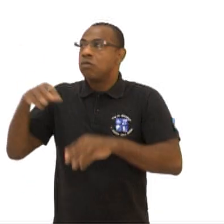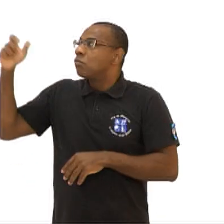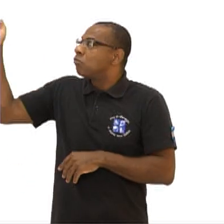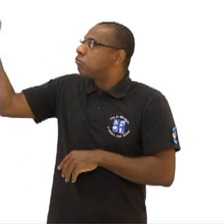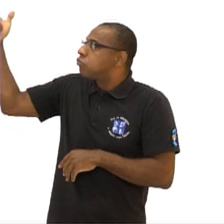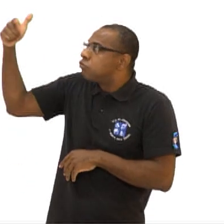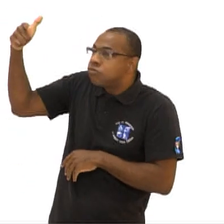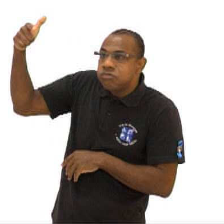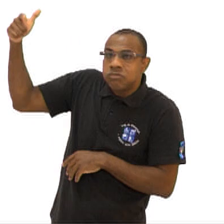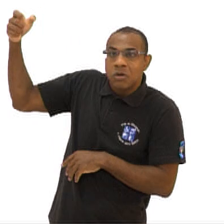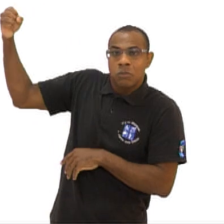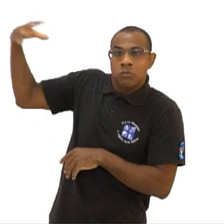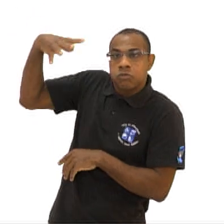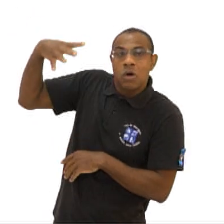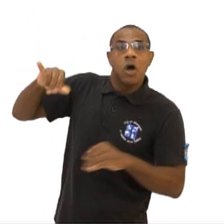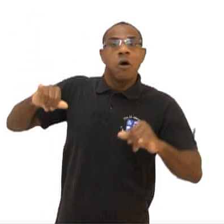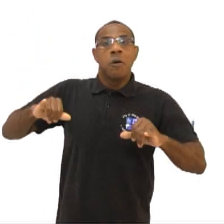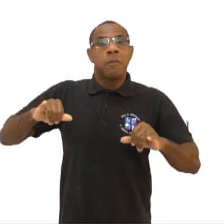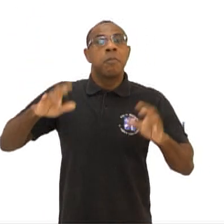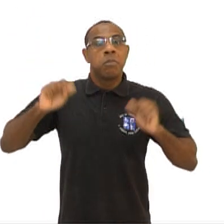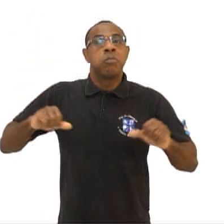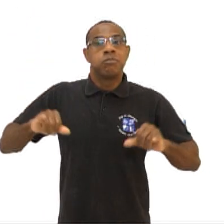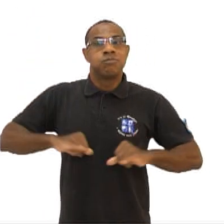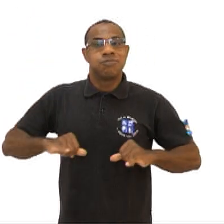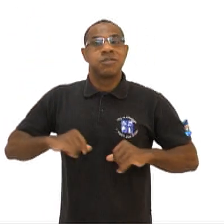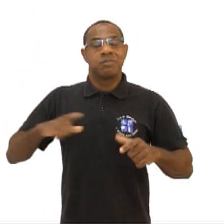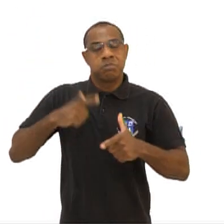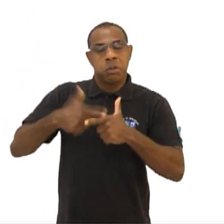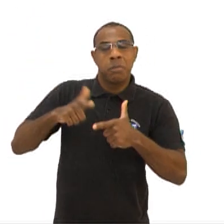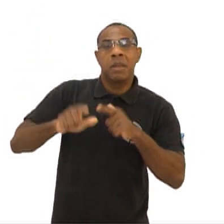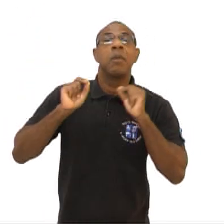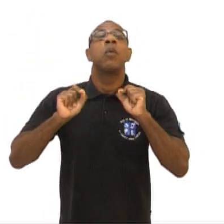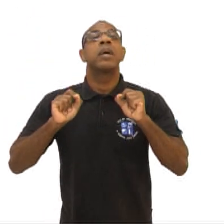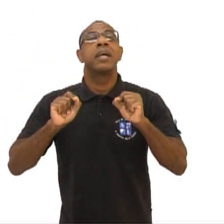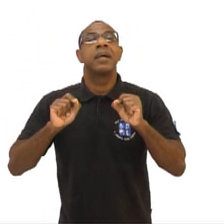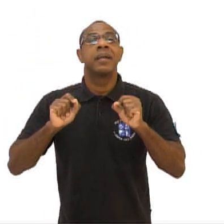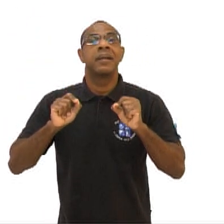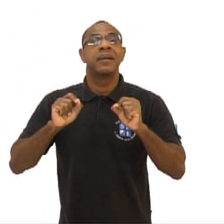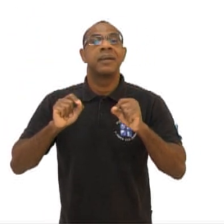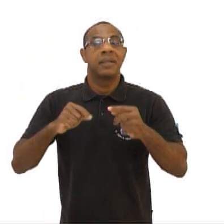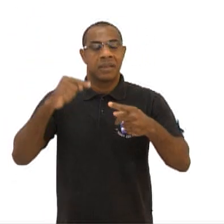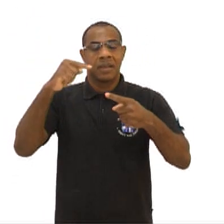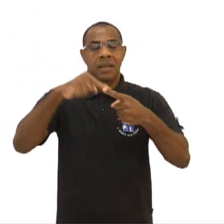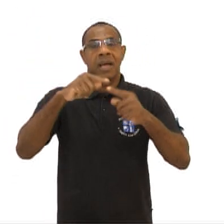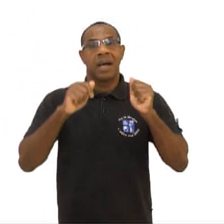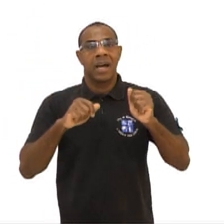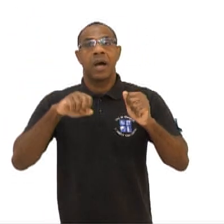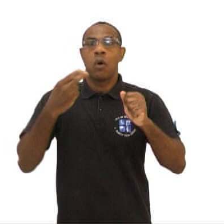partículas sofrem... O que elas sofrem? Vamos lá, tempo para vocês responderem.